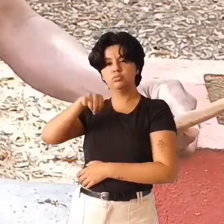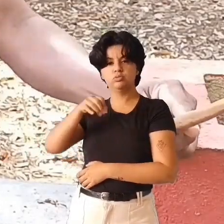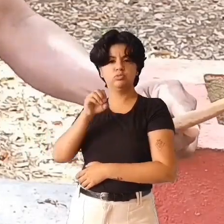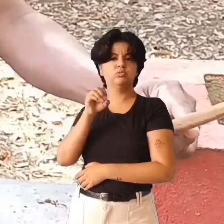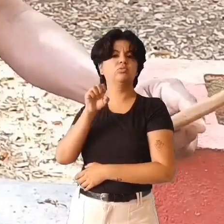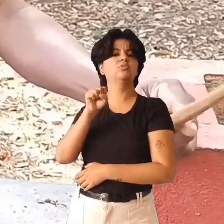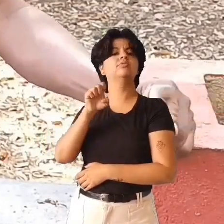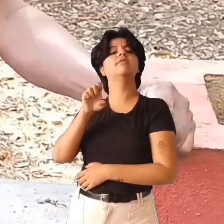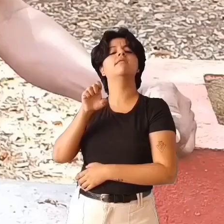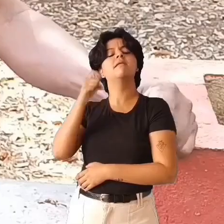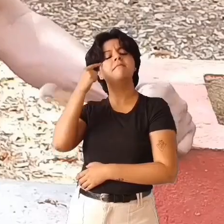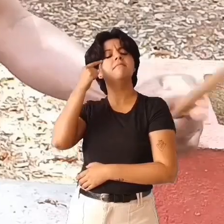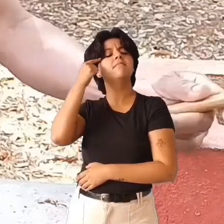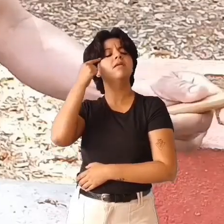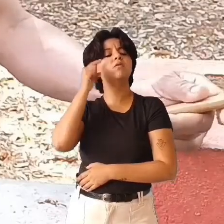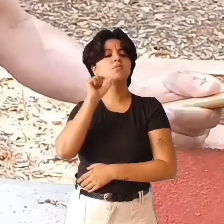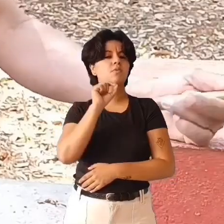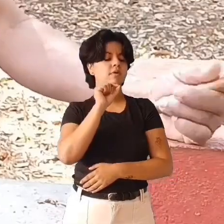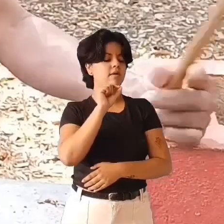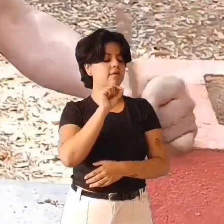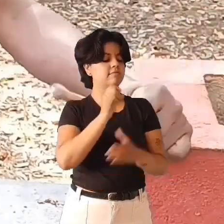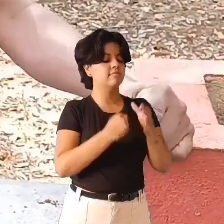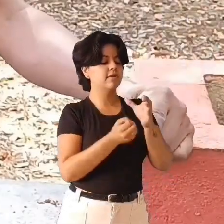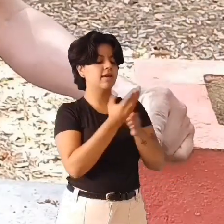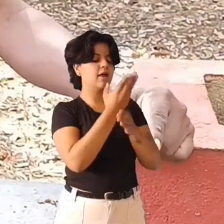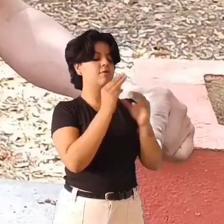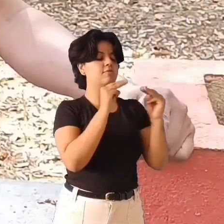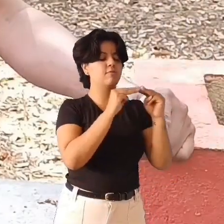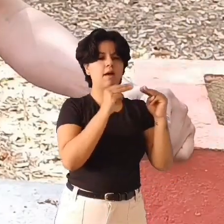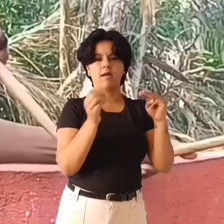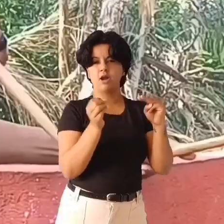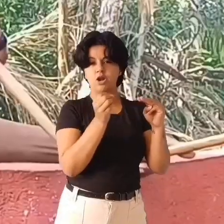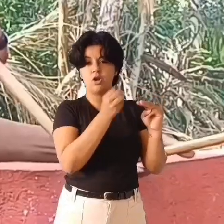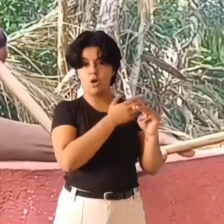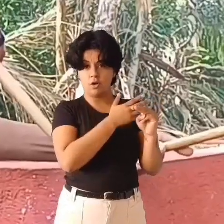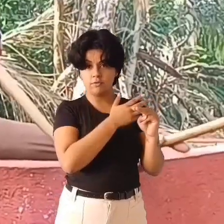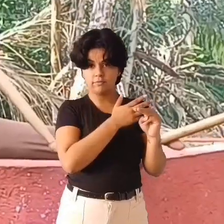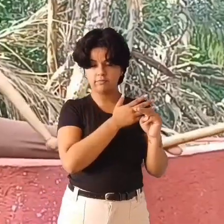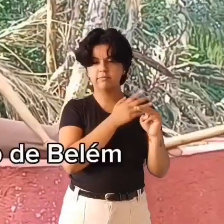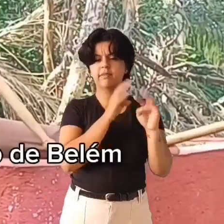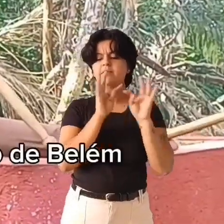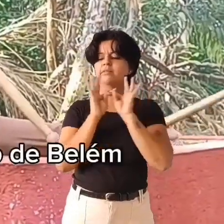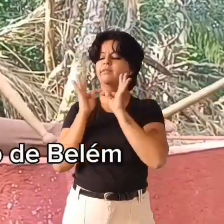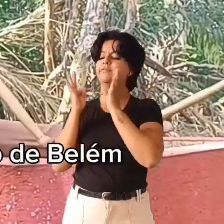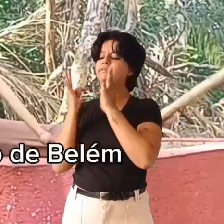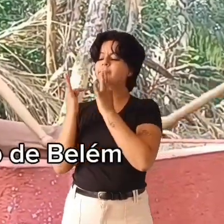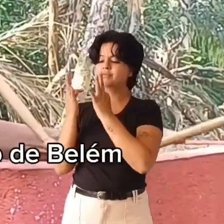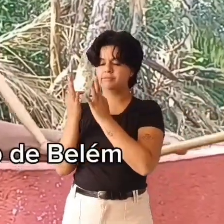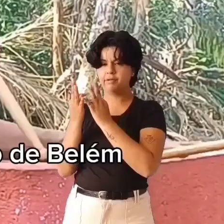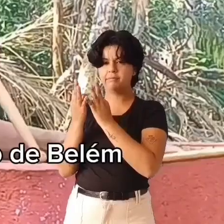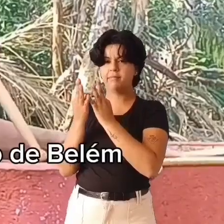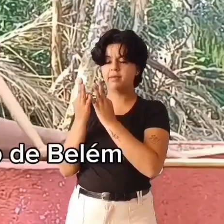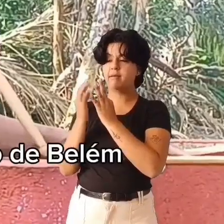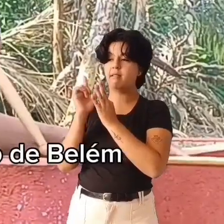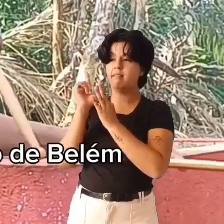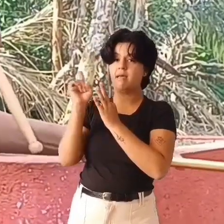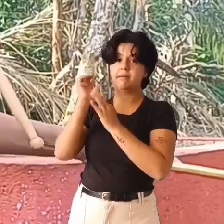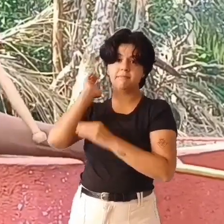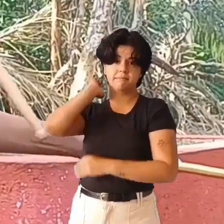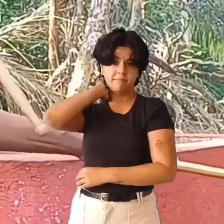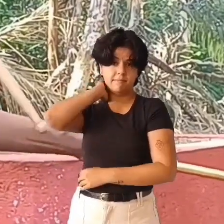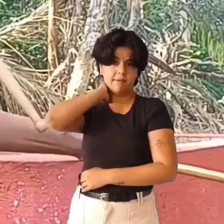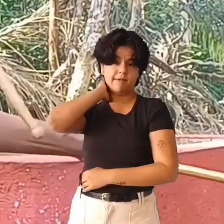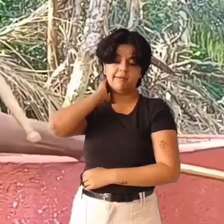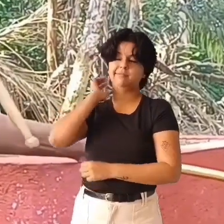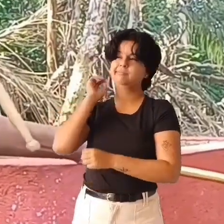José, achou melhor desativar lá e fundar uma nova Mazagão. Sendo que essas famílias chegaram e ficaram no Porto de Belém mais